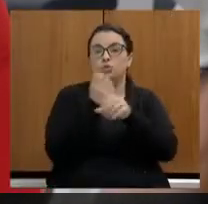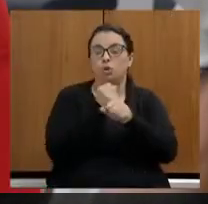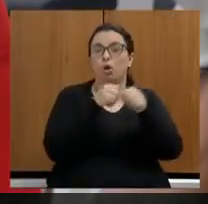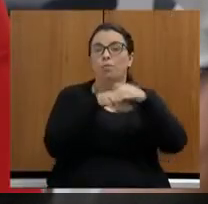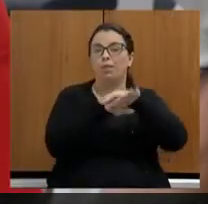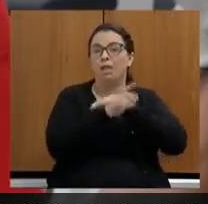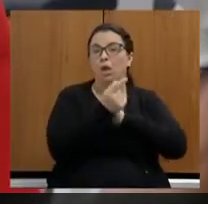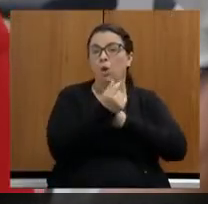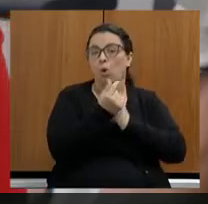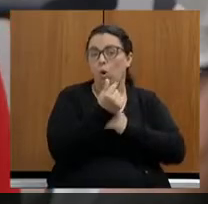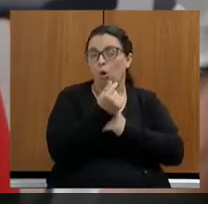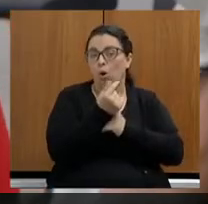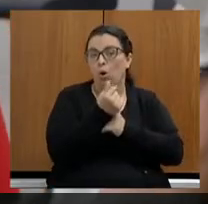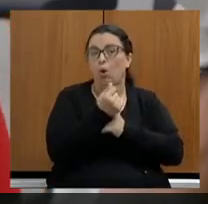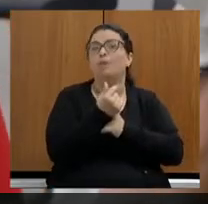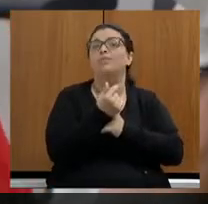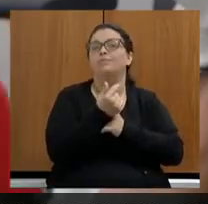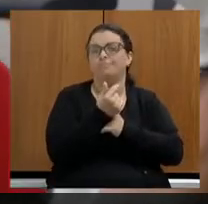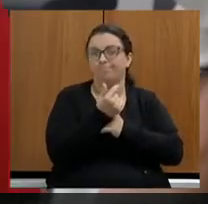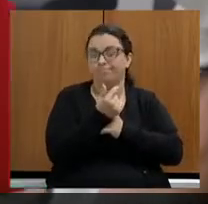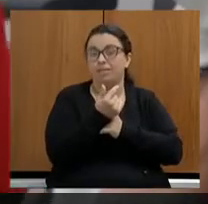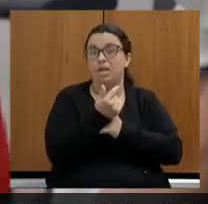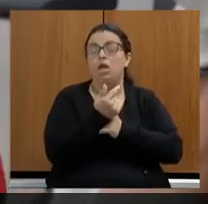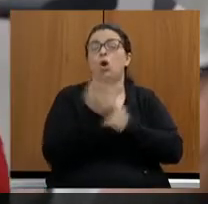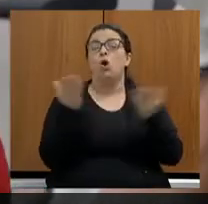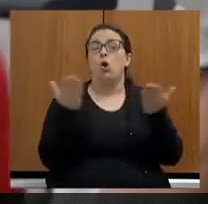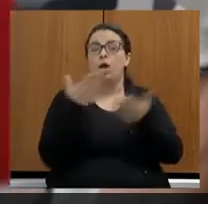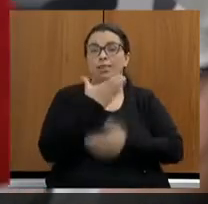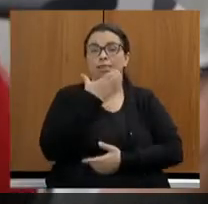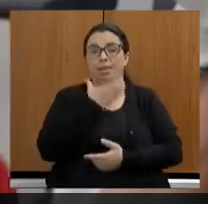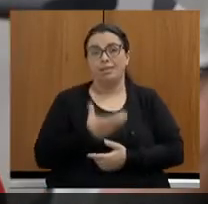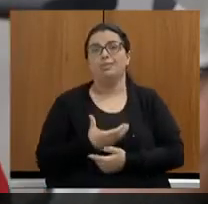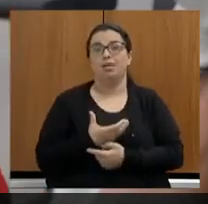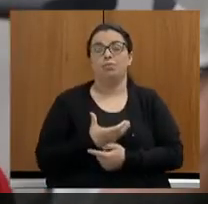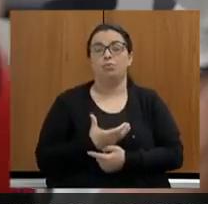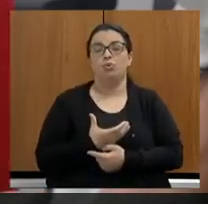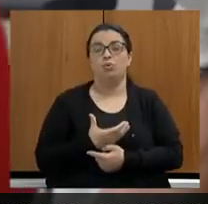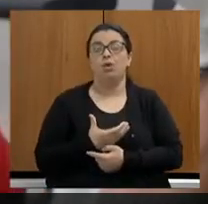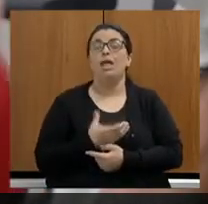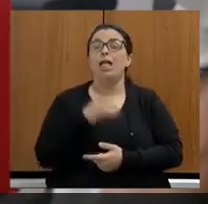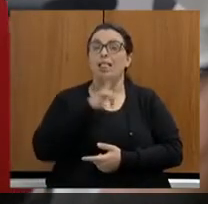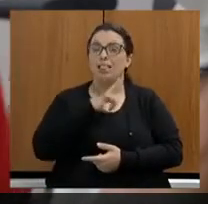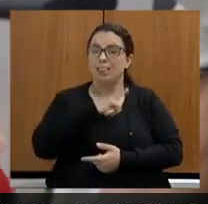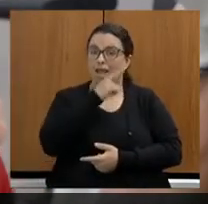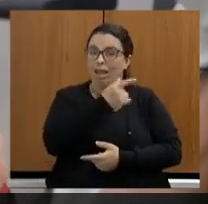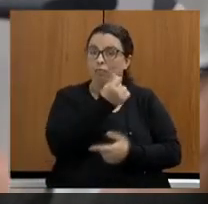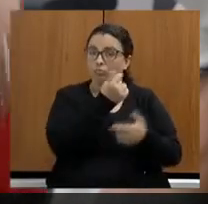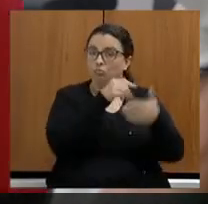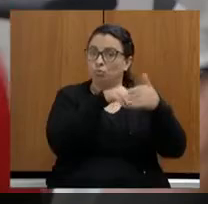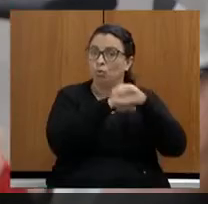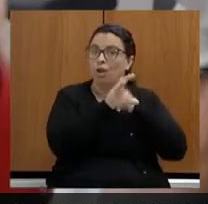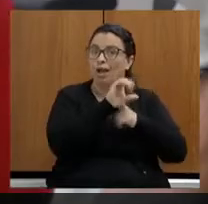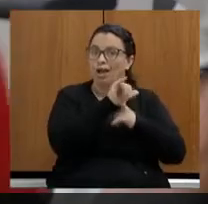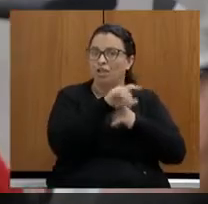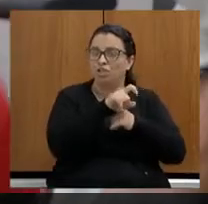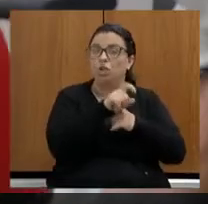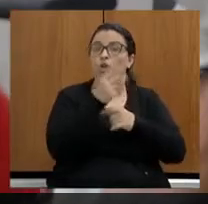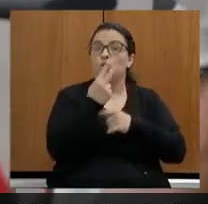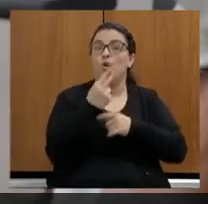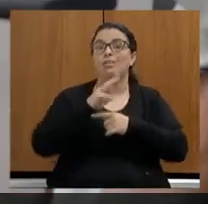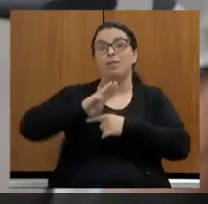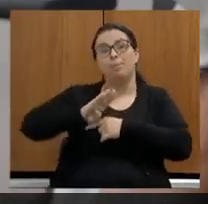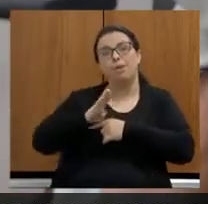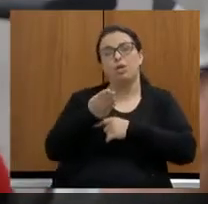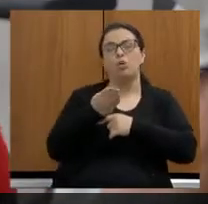ou seja nós estamos em dezembro nós estamos em dezembro em dezembro tem no caixa do Estado Dois